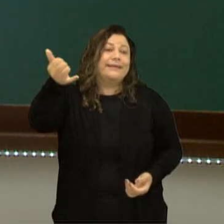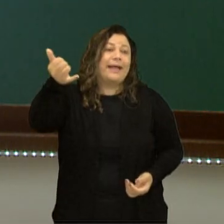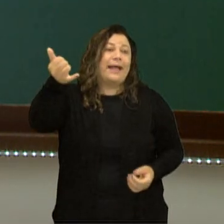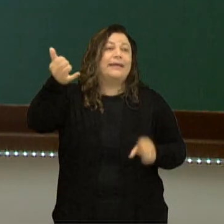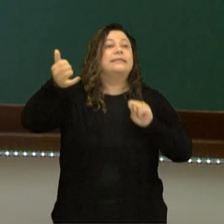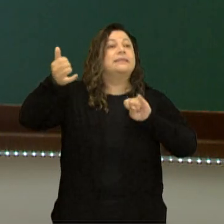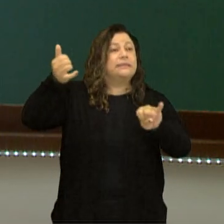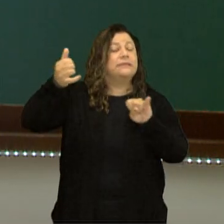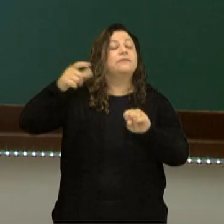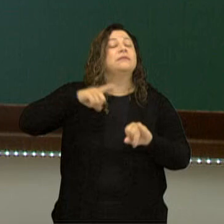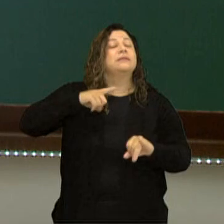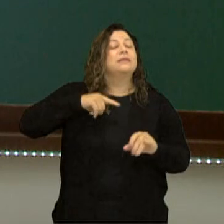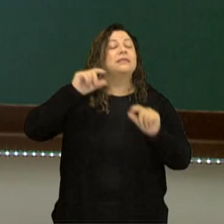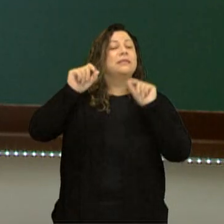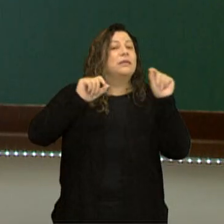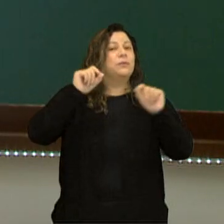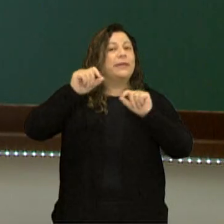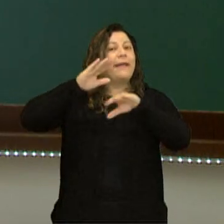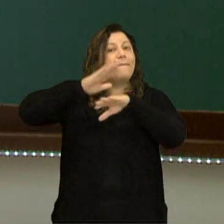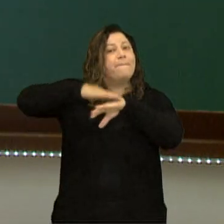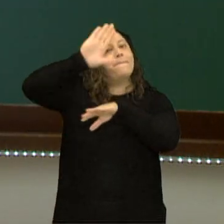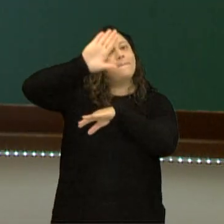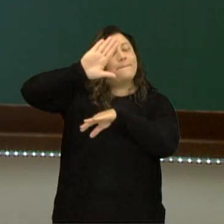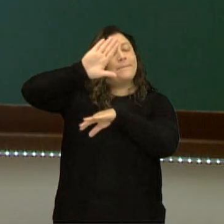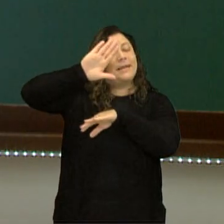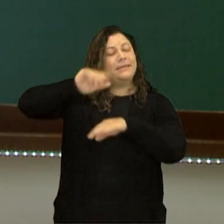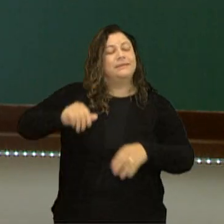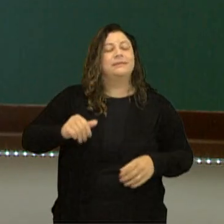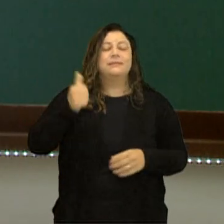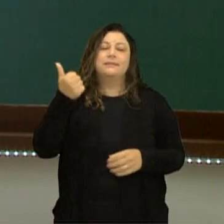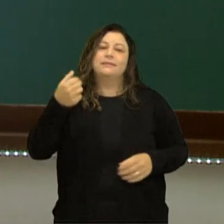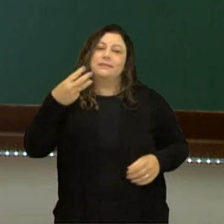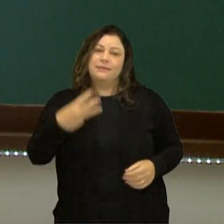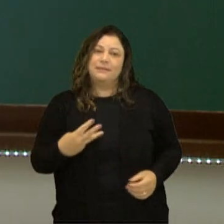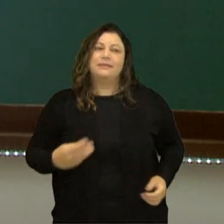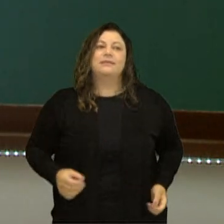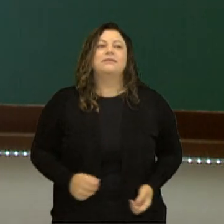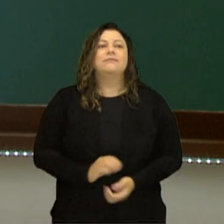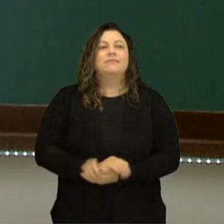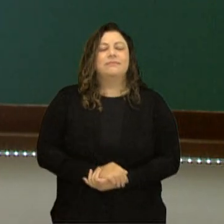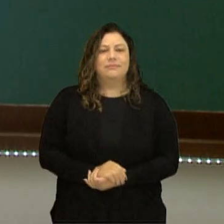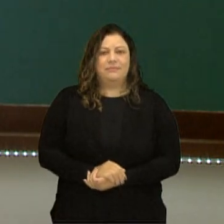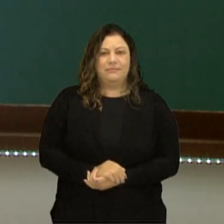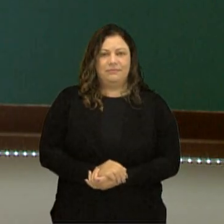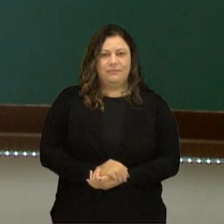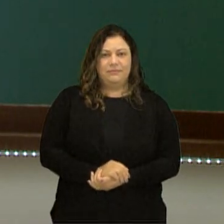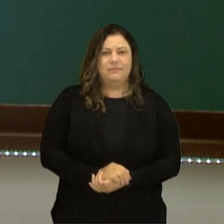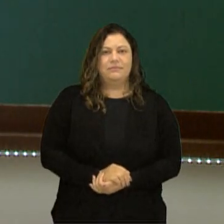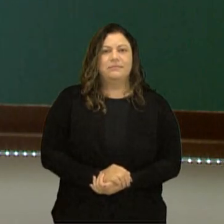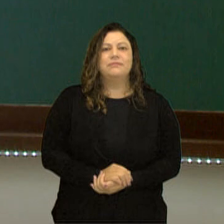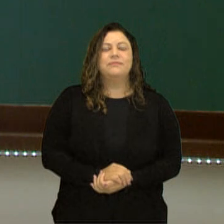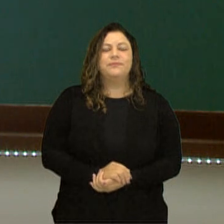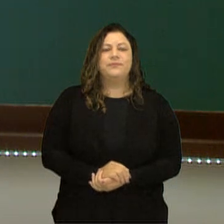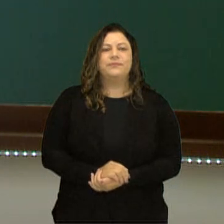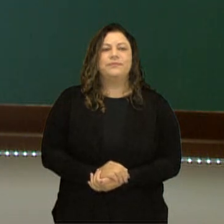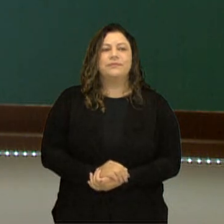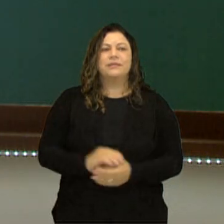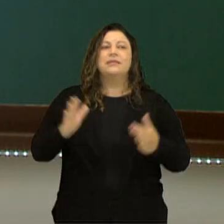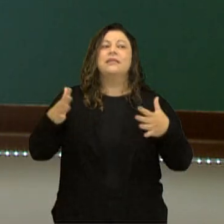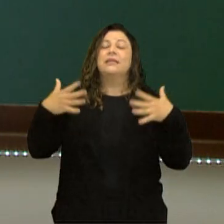tem more, mais que 13, ok. Our tours and itinerates